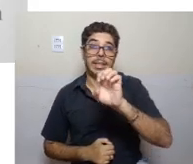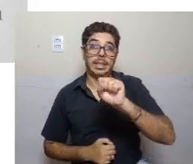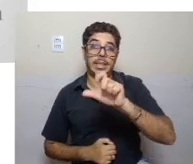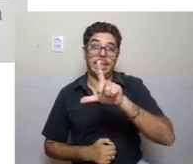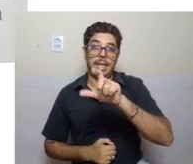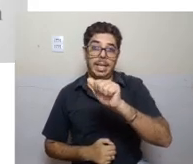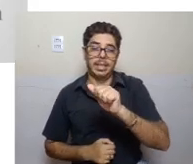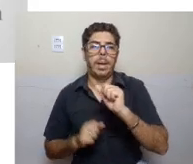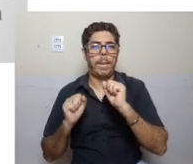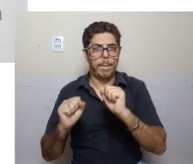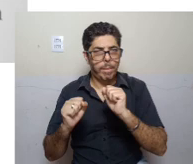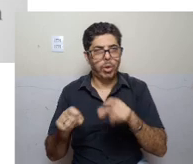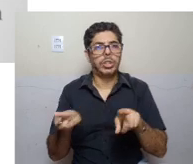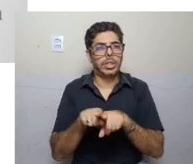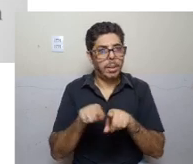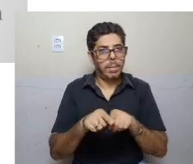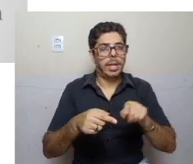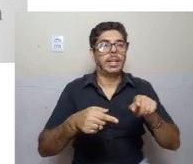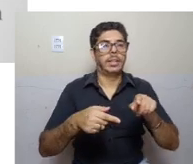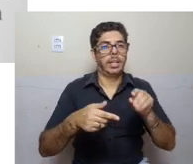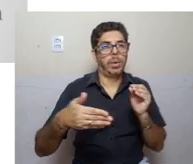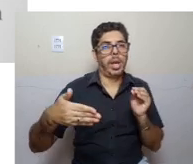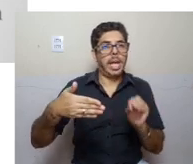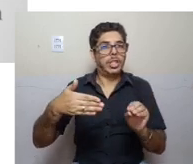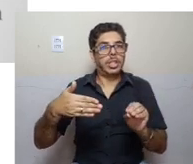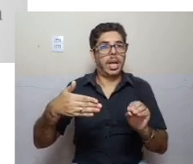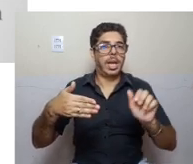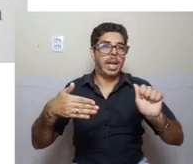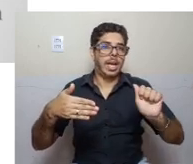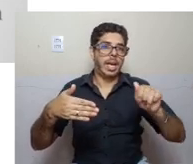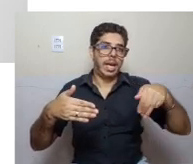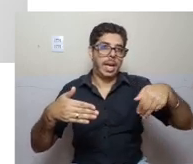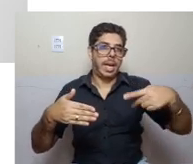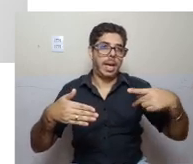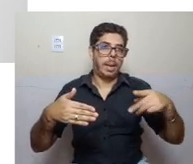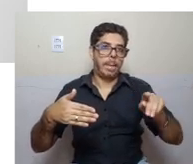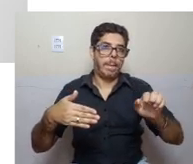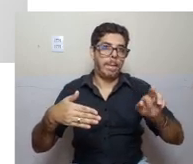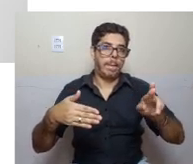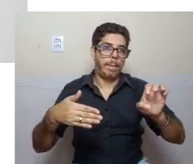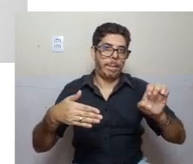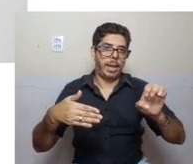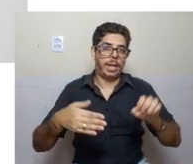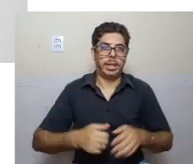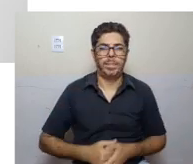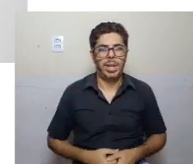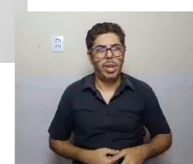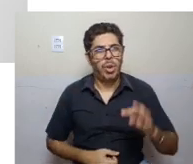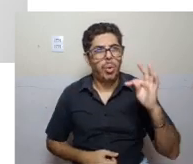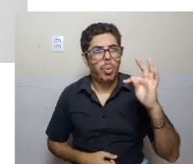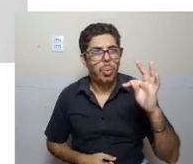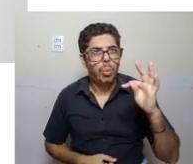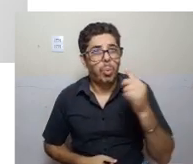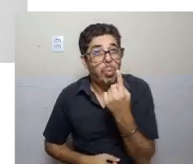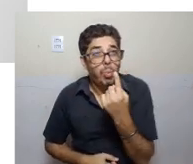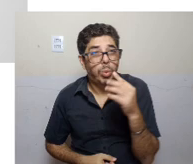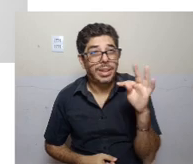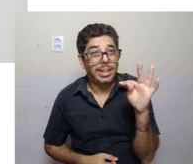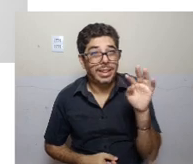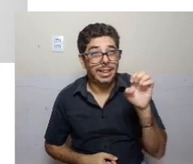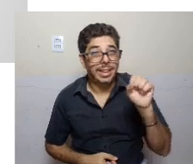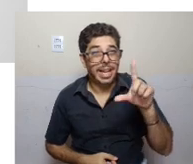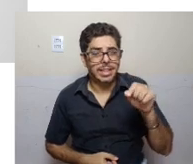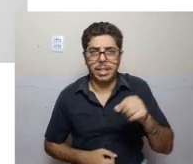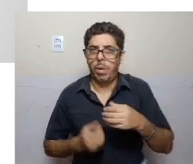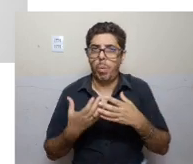ampere, já que o coulomb por segundo é a unidade da corrente elétrica. Como um Tesla é uma unidade muito grande, é comum o uso